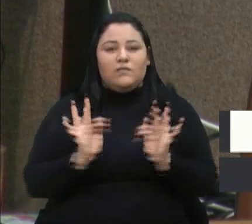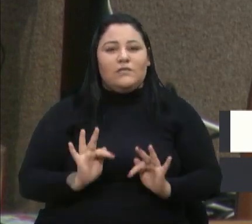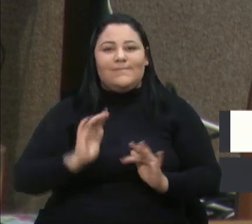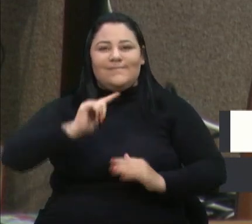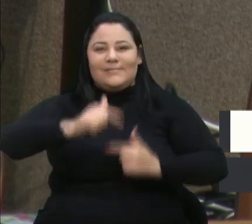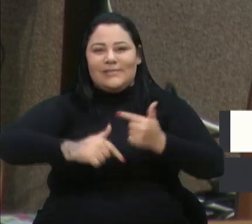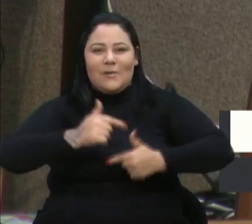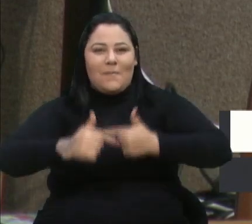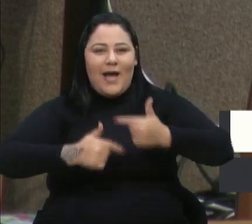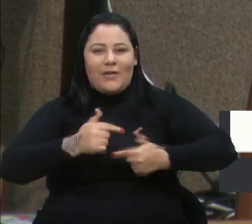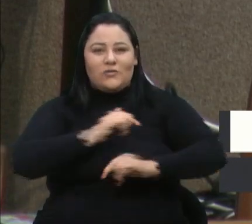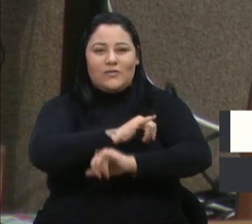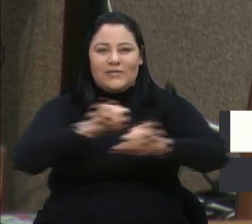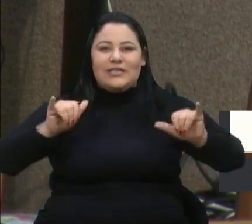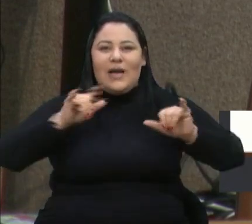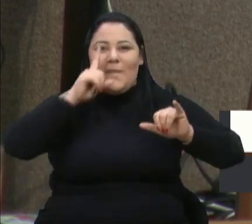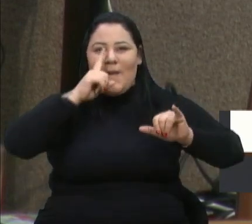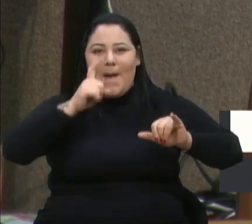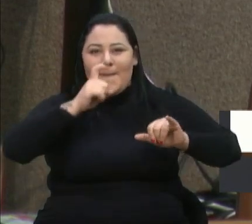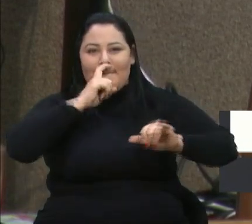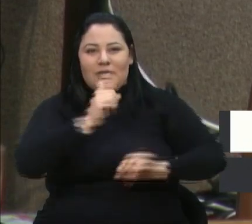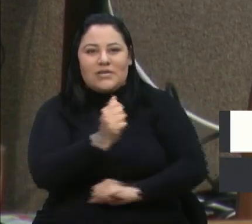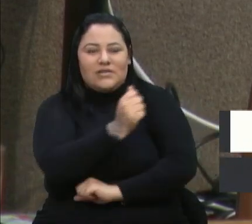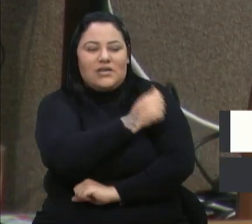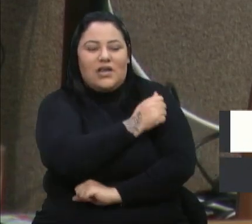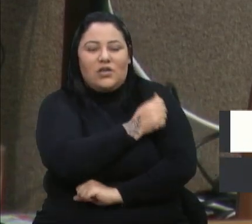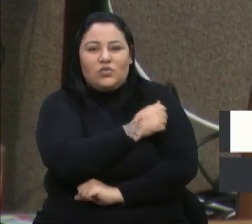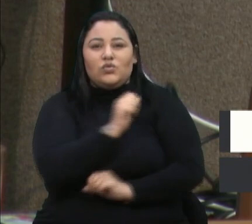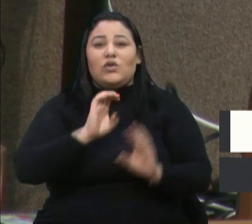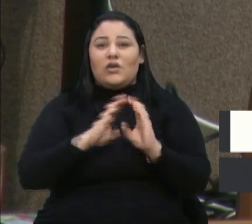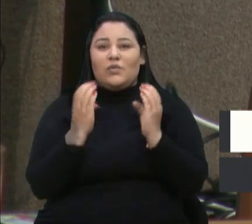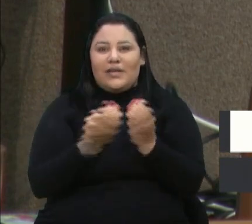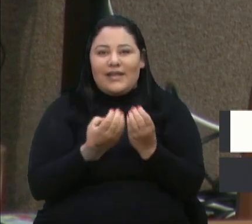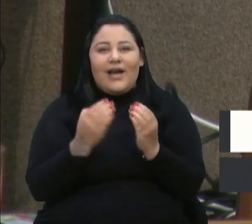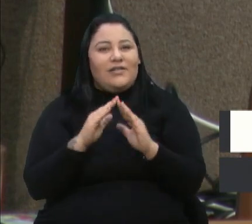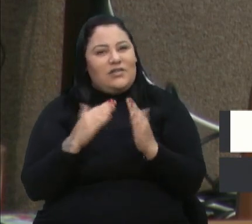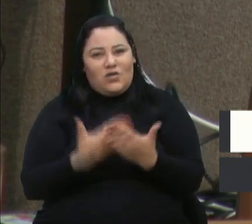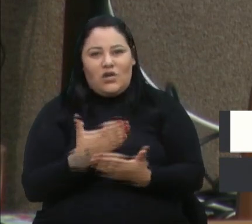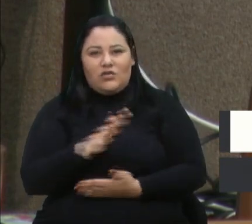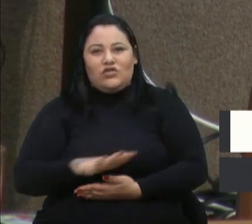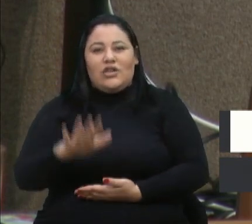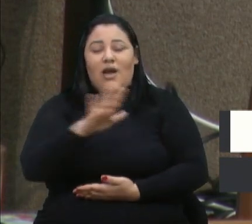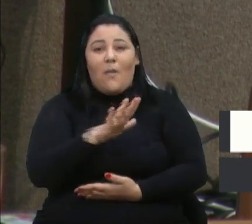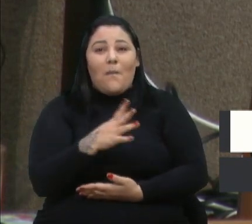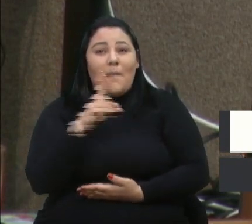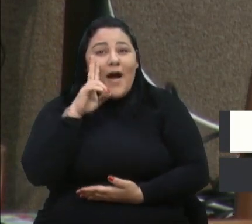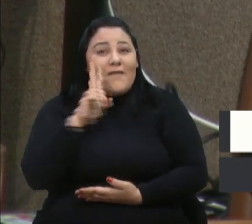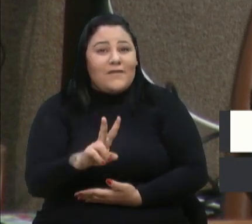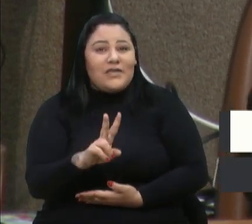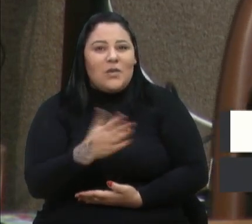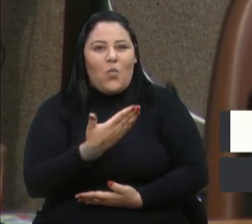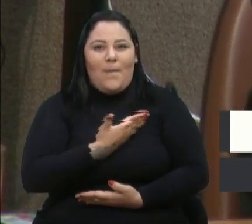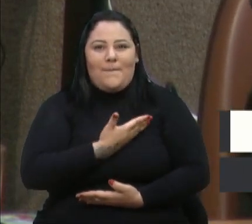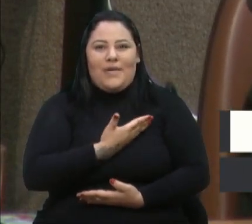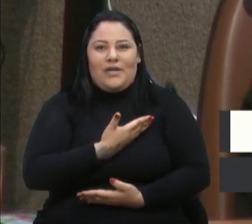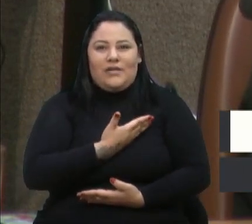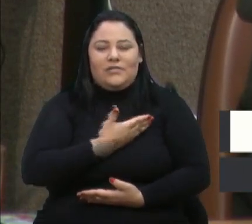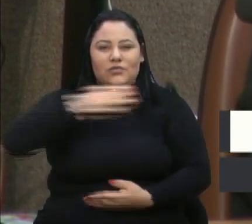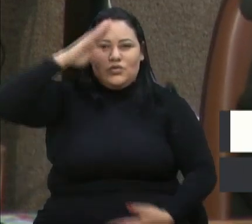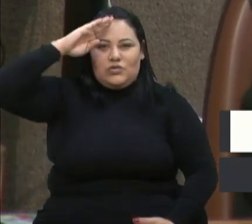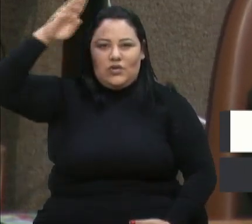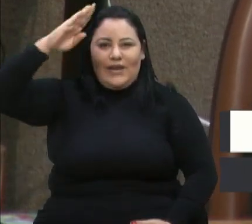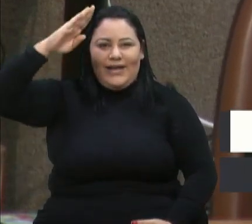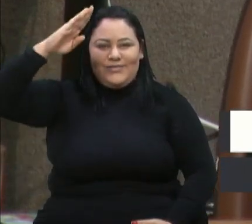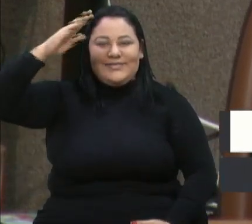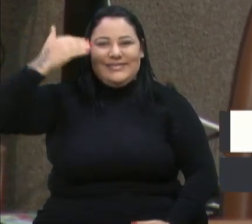para os pais, alunos, enfim, a comunidade escolar, aquela visão amiga do soldado, do